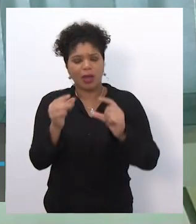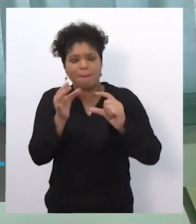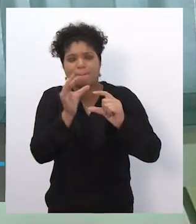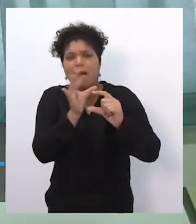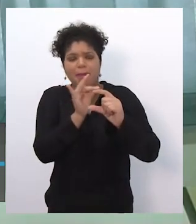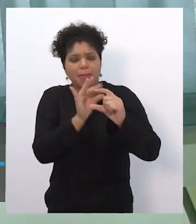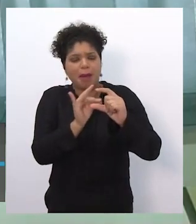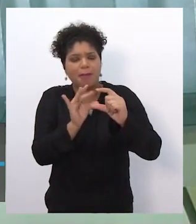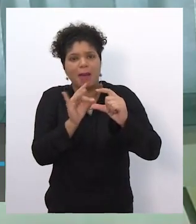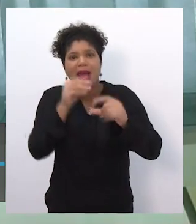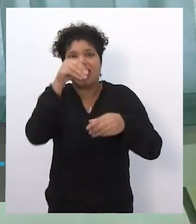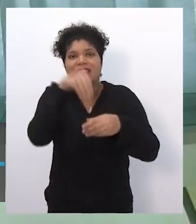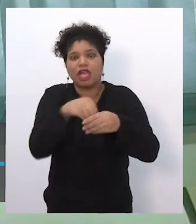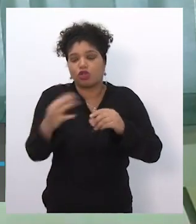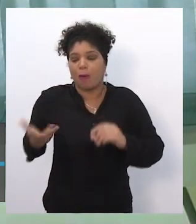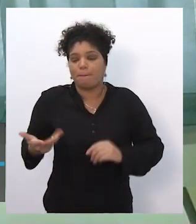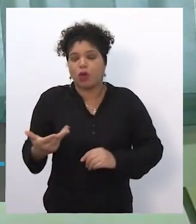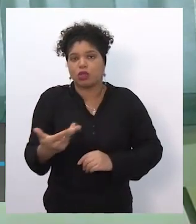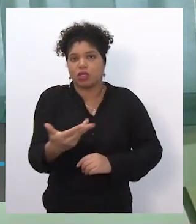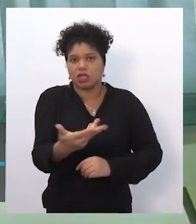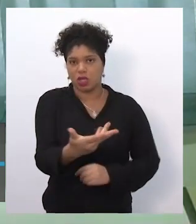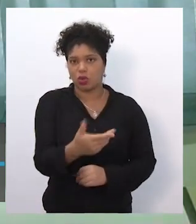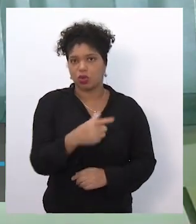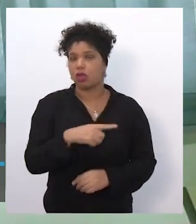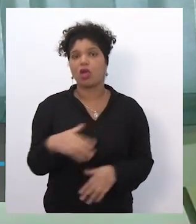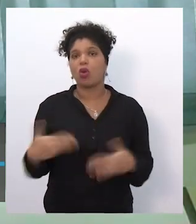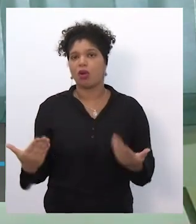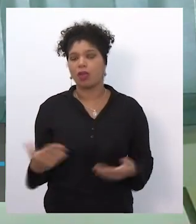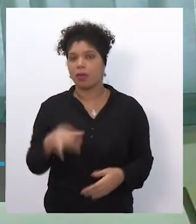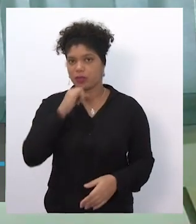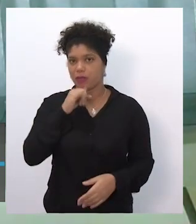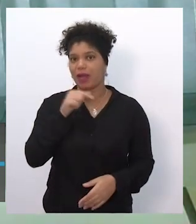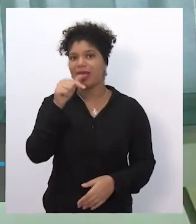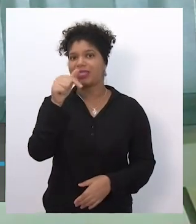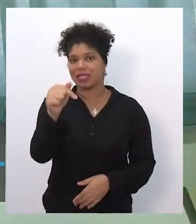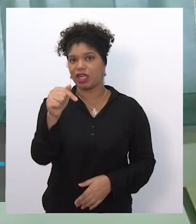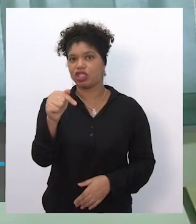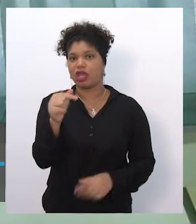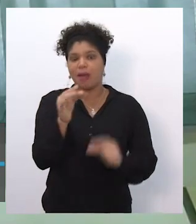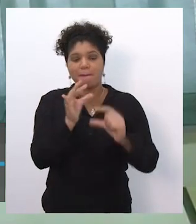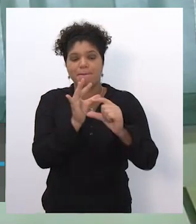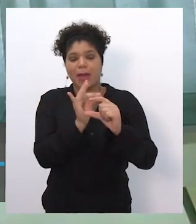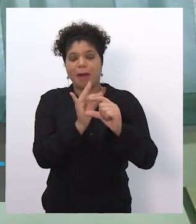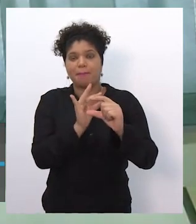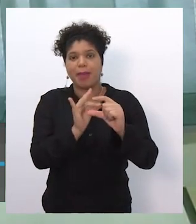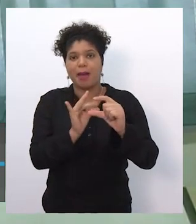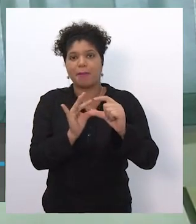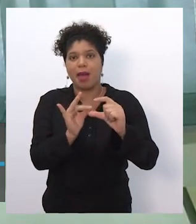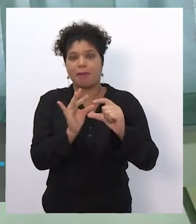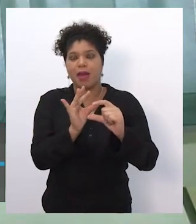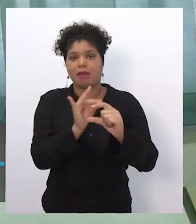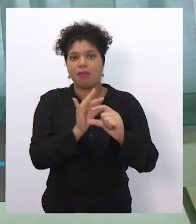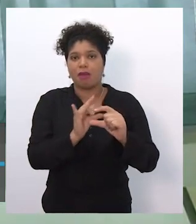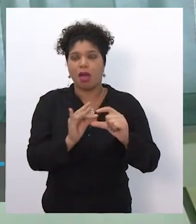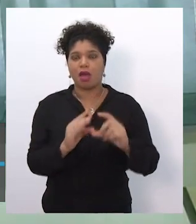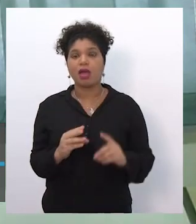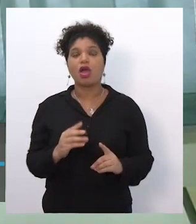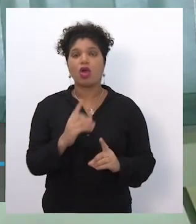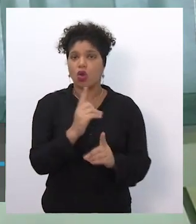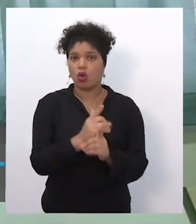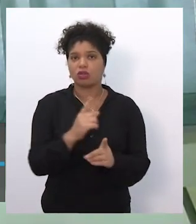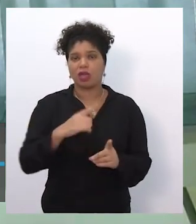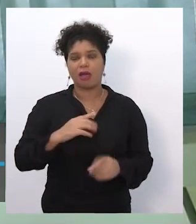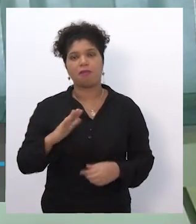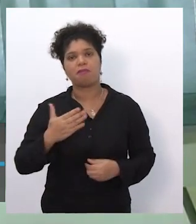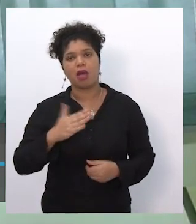num processador? No processador atual, esse, no caso de 7 nanômetros, você chega a encontrar, no caso,